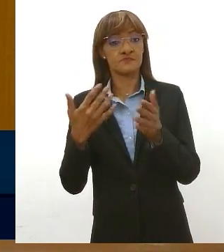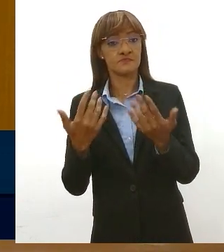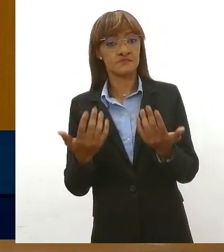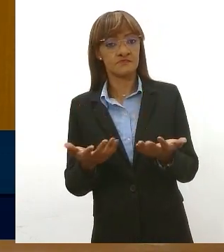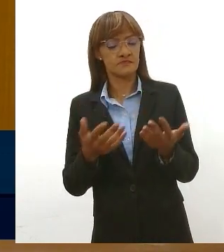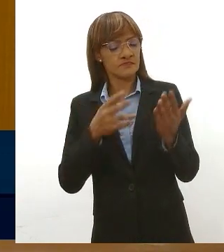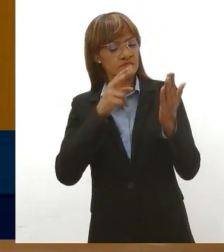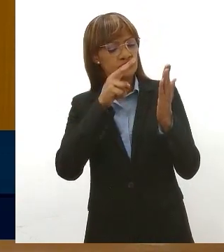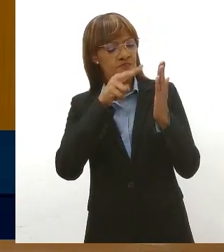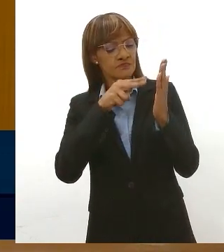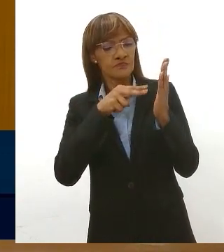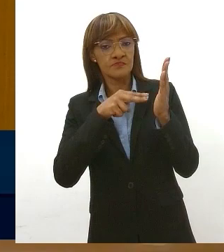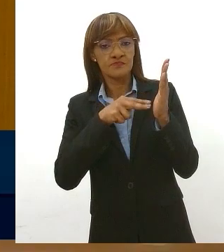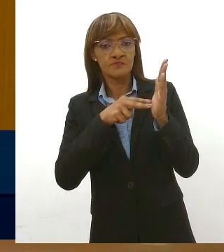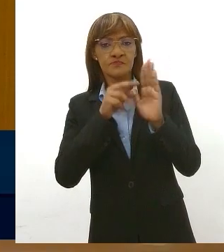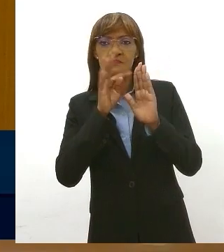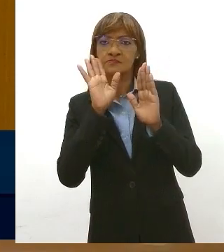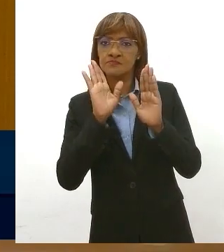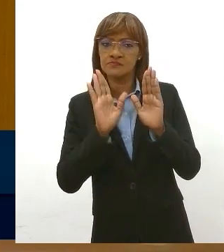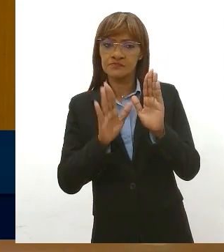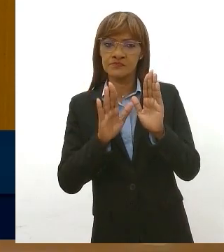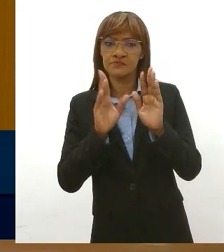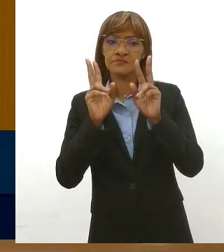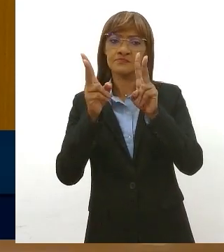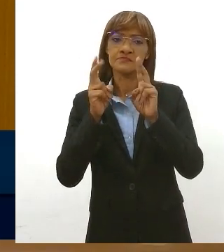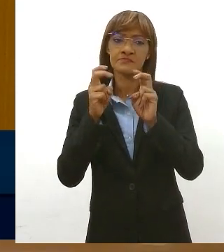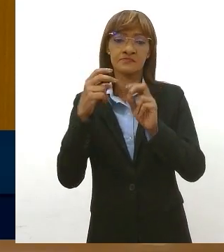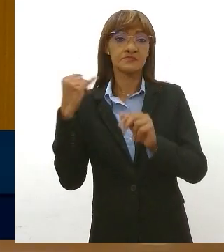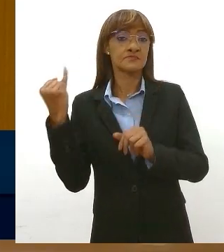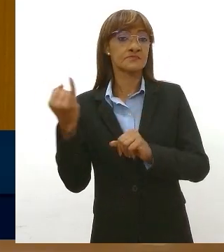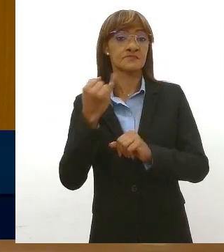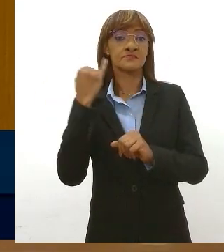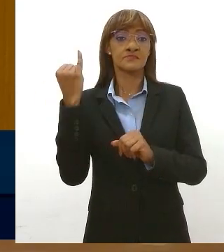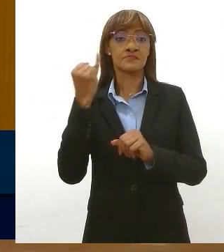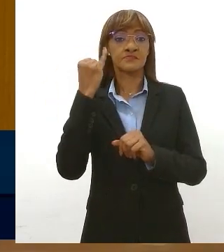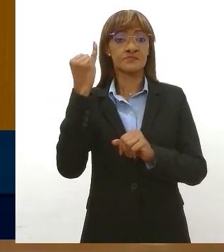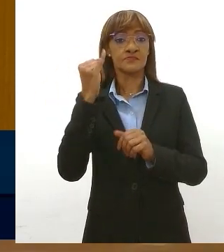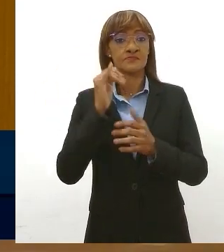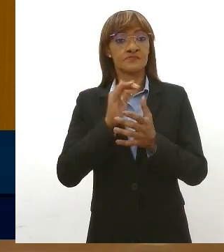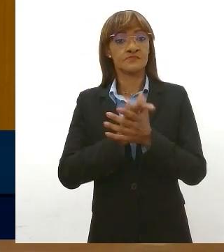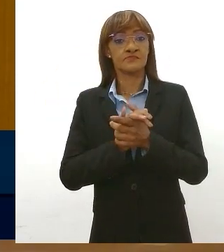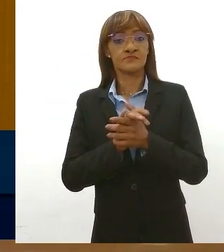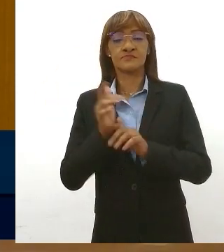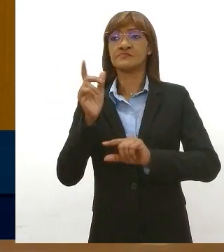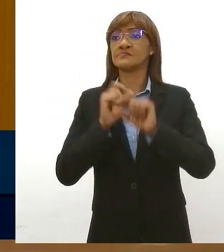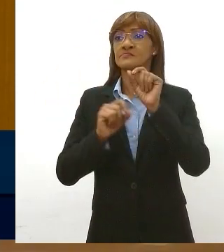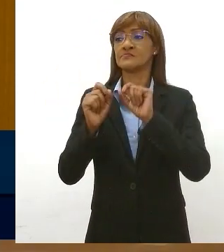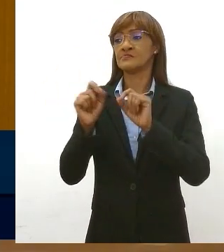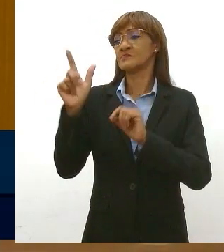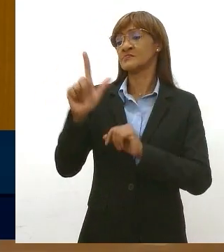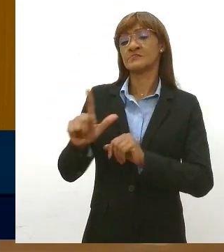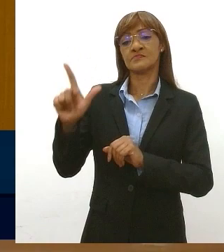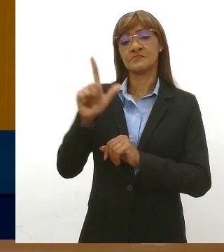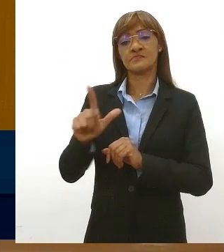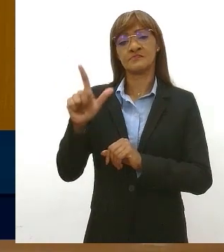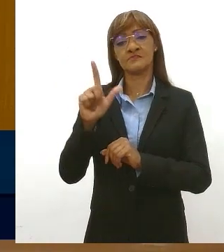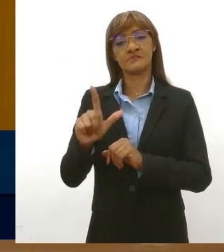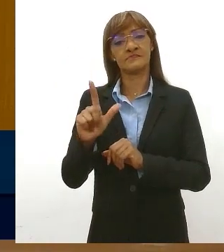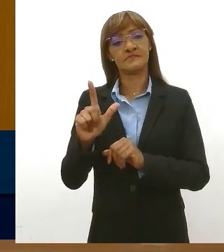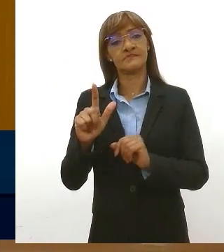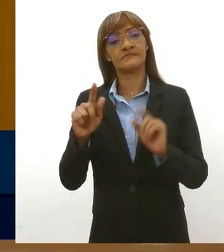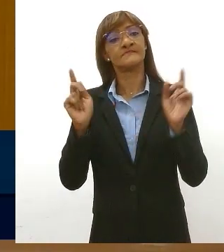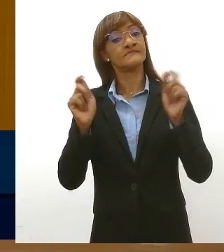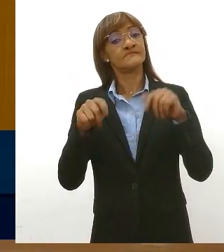a importância, deputado Jorge Passos, das literaturas como um todo, para a gente poder se situar em um